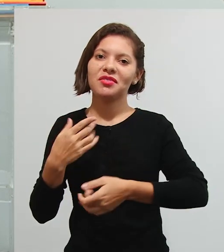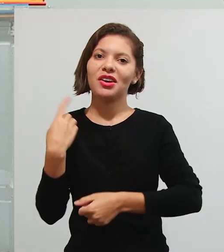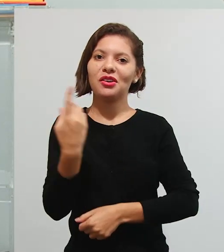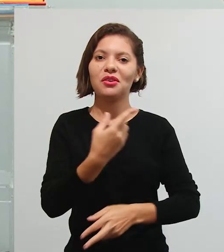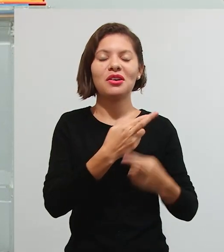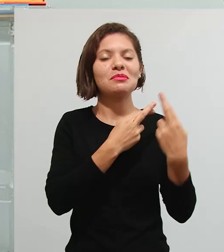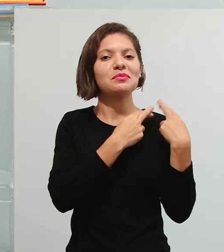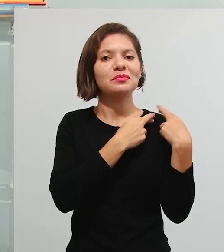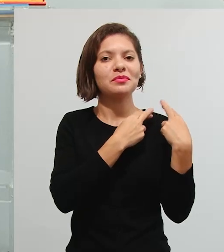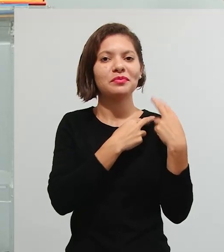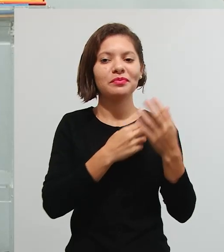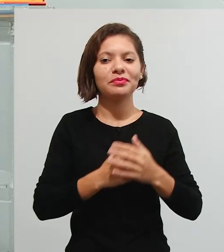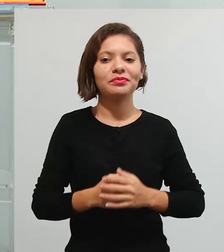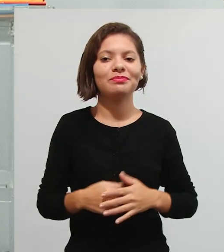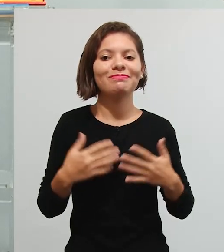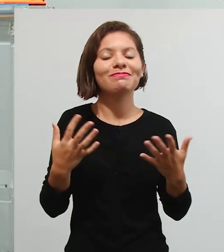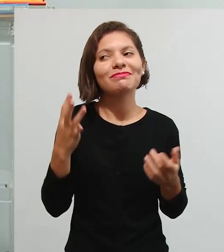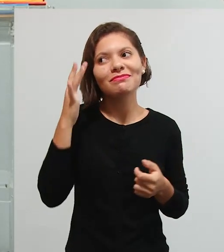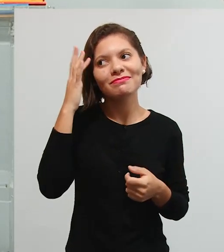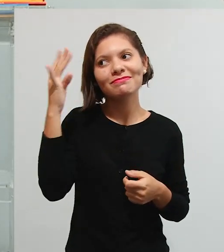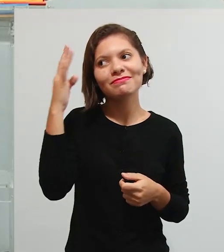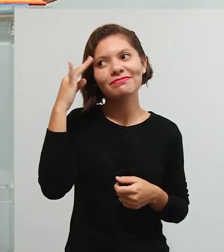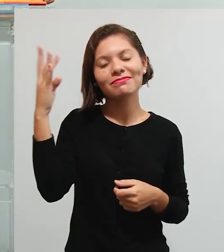pesquisador, educador na perspectiva